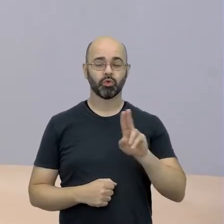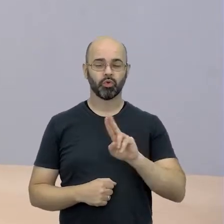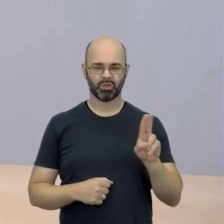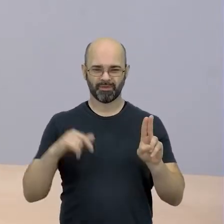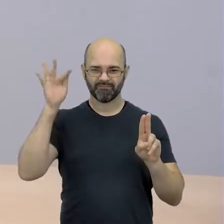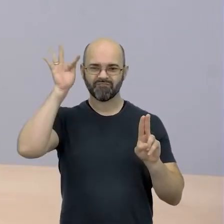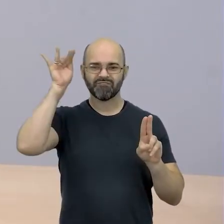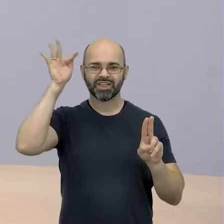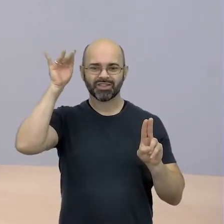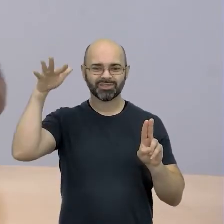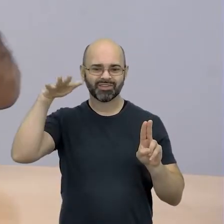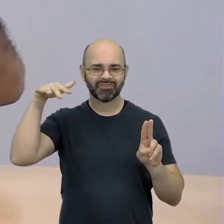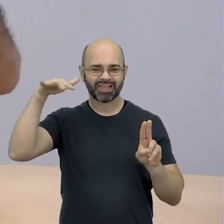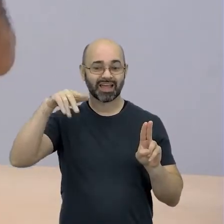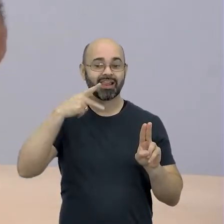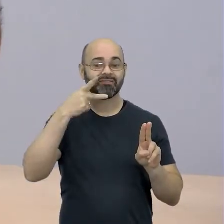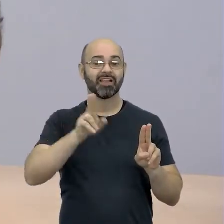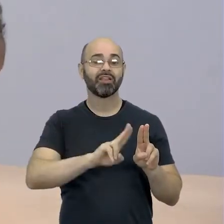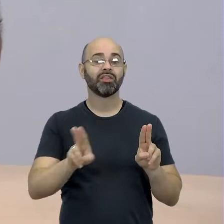específico para isso. Chama-se